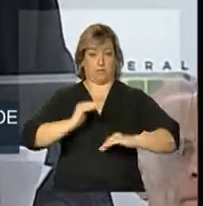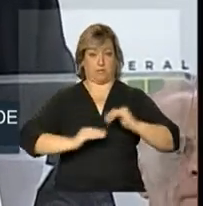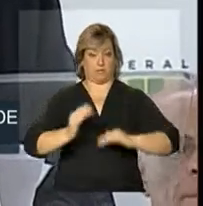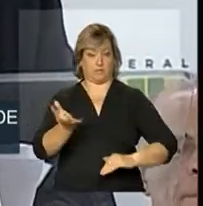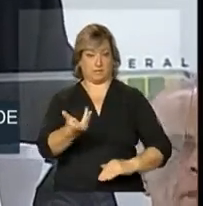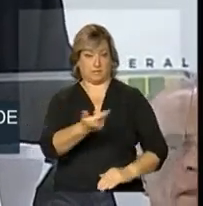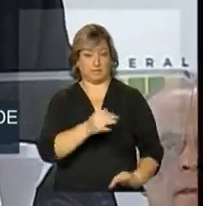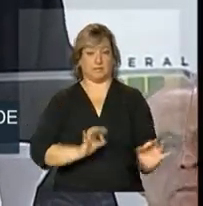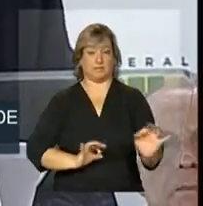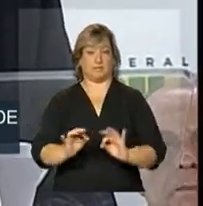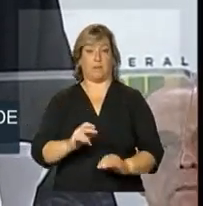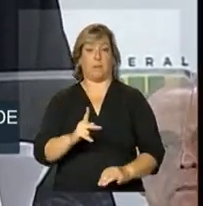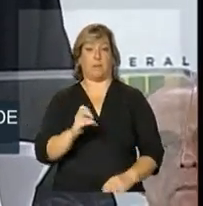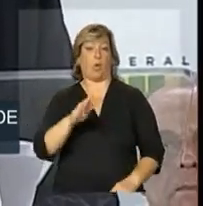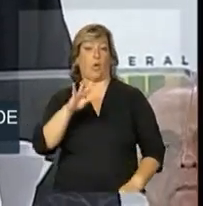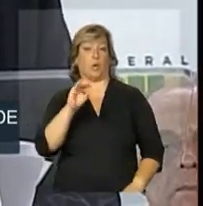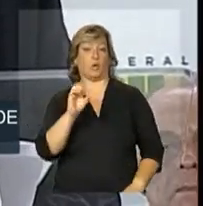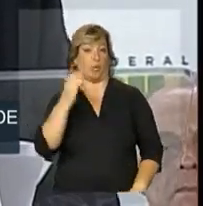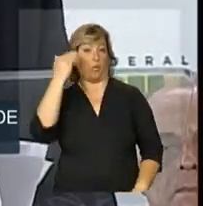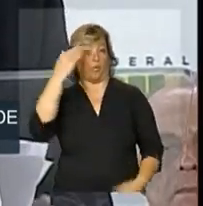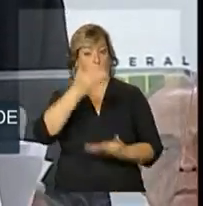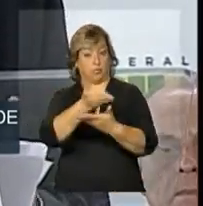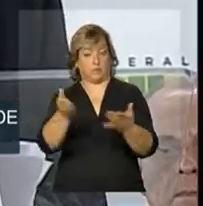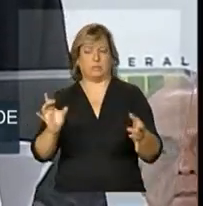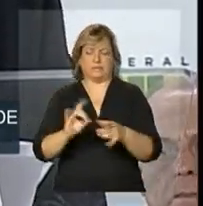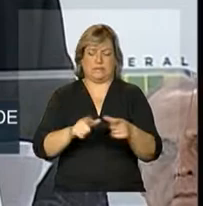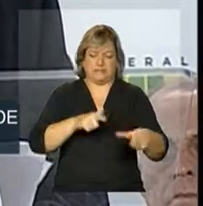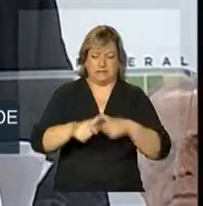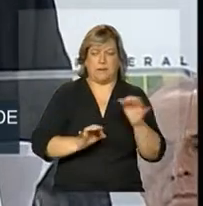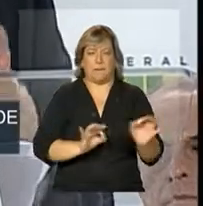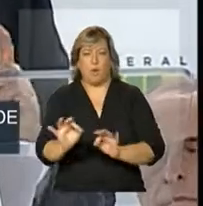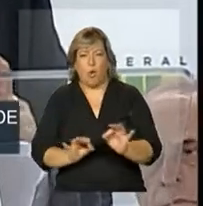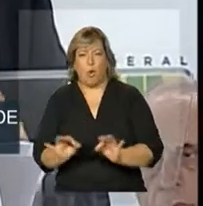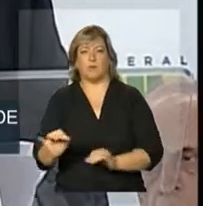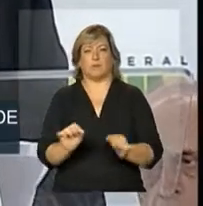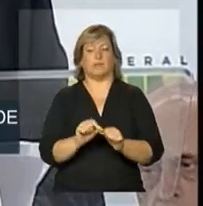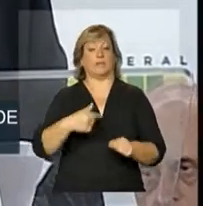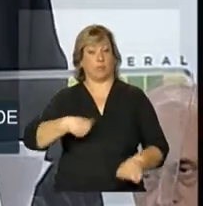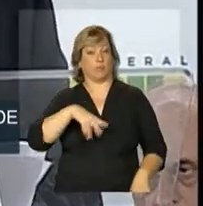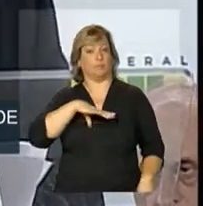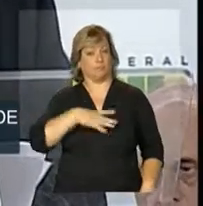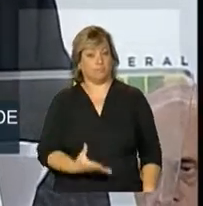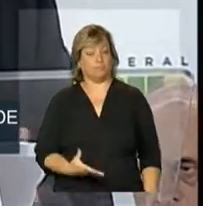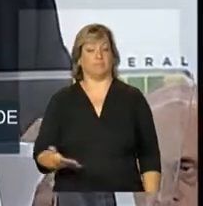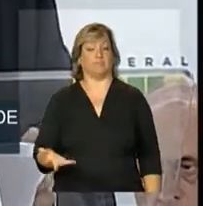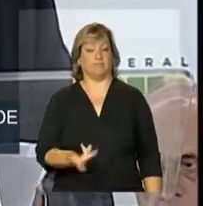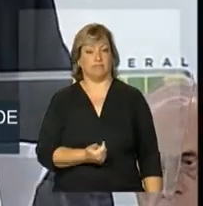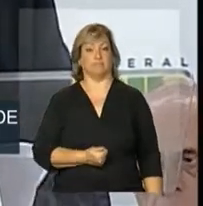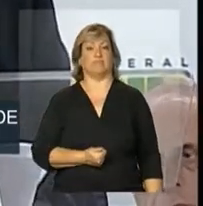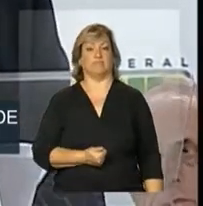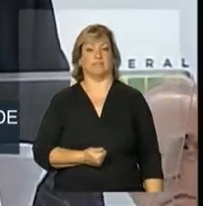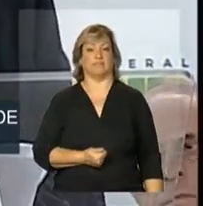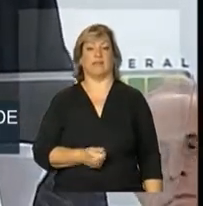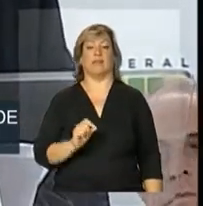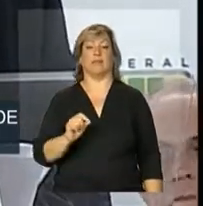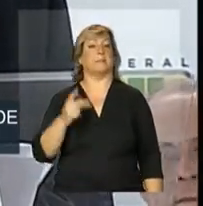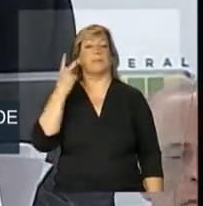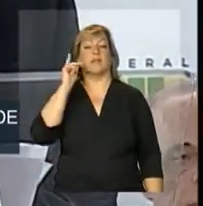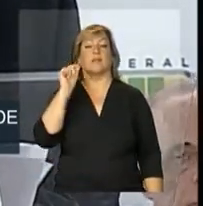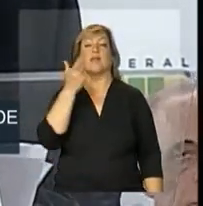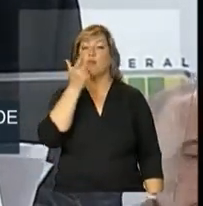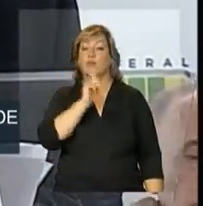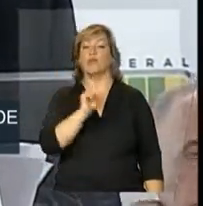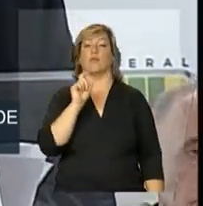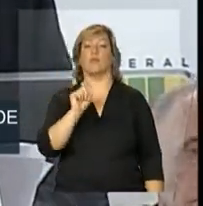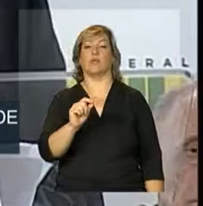de logística portuária. O nosso projeto de expansão é audacioso e vislumbra a obtenção